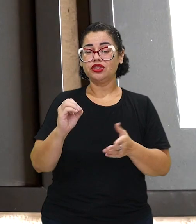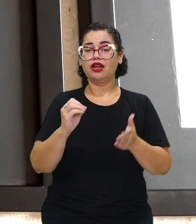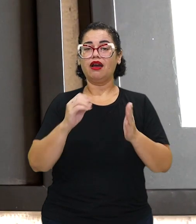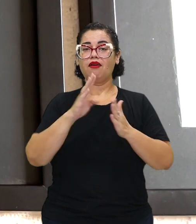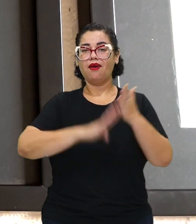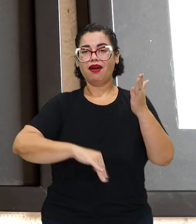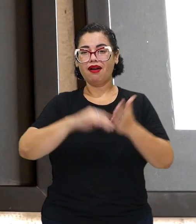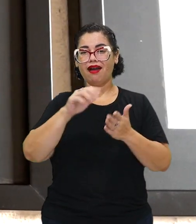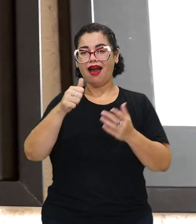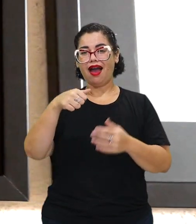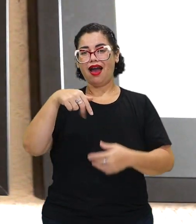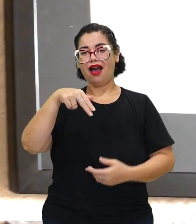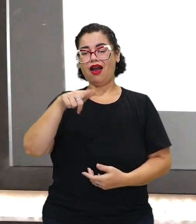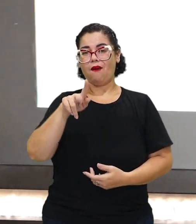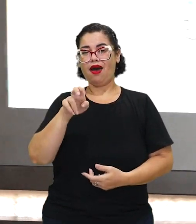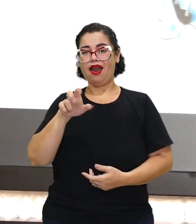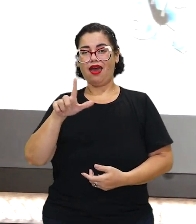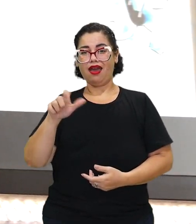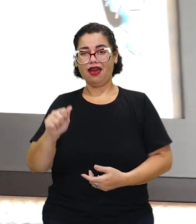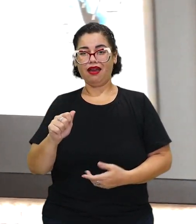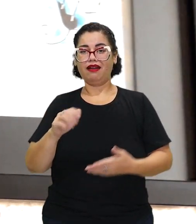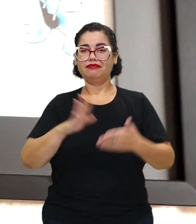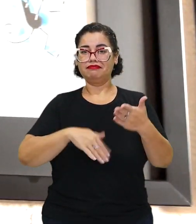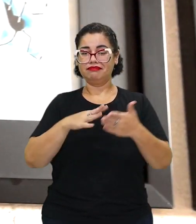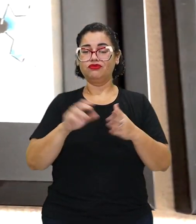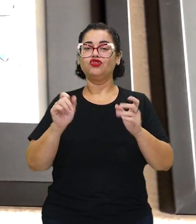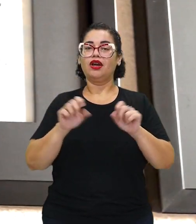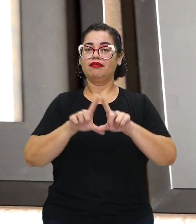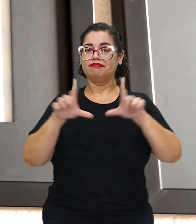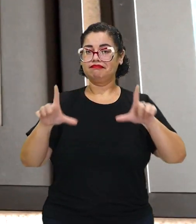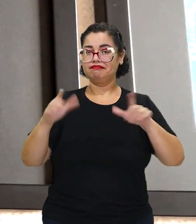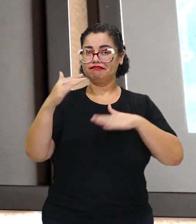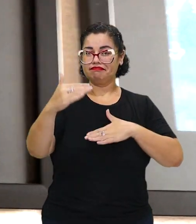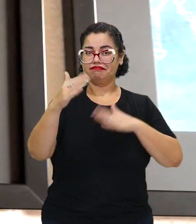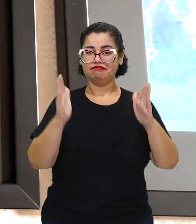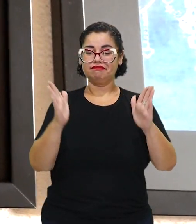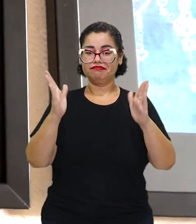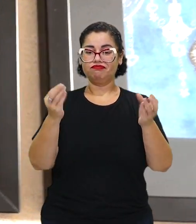obras originais, foram aquareladas e já